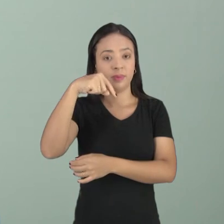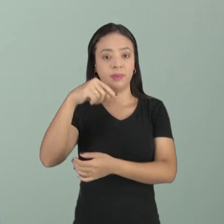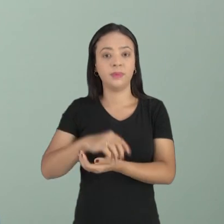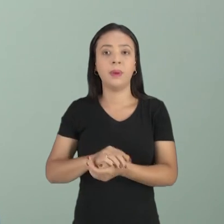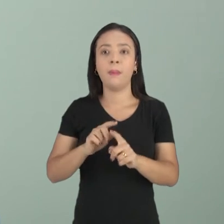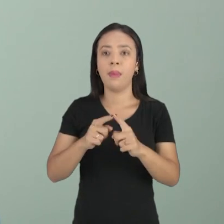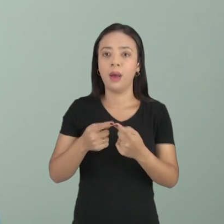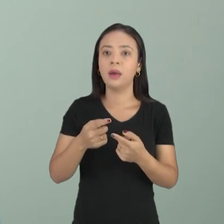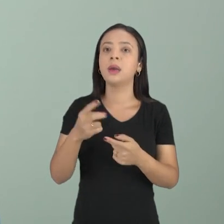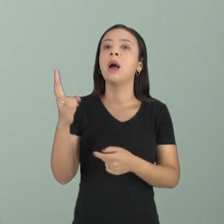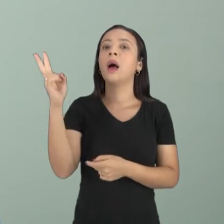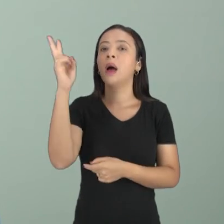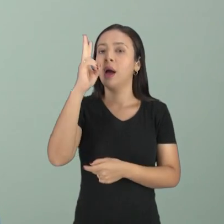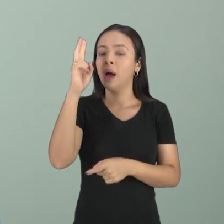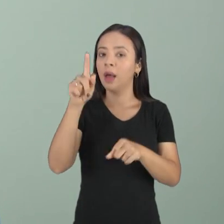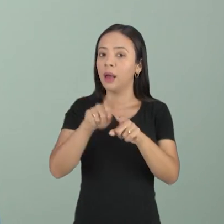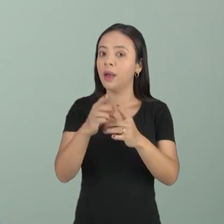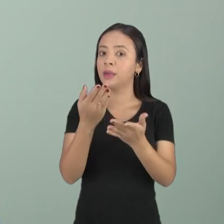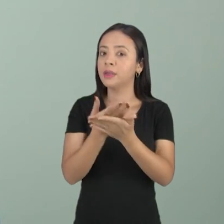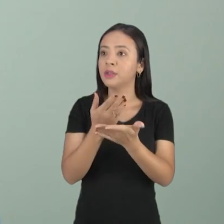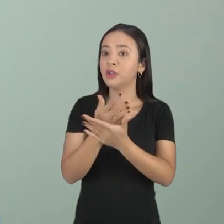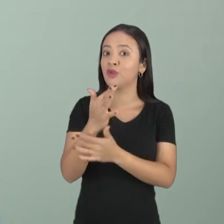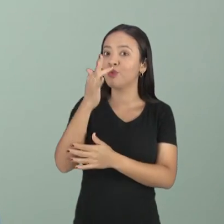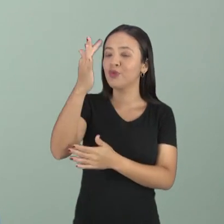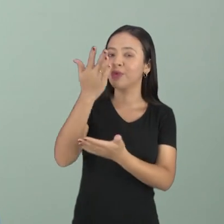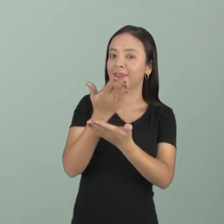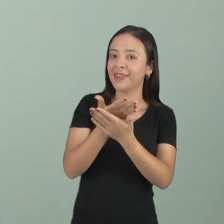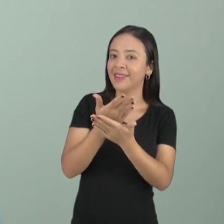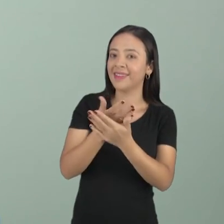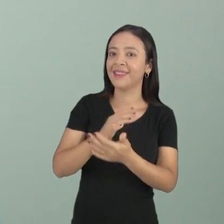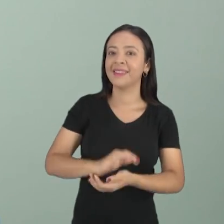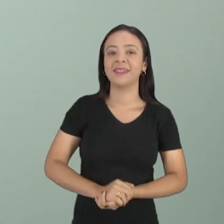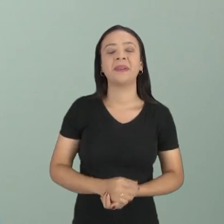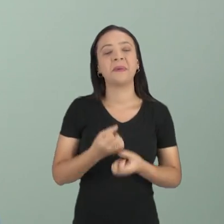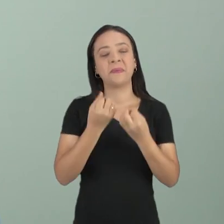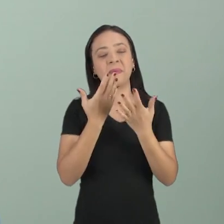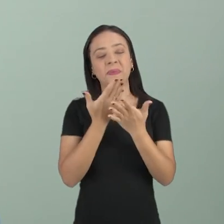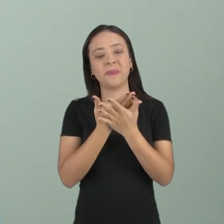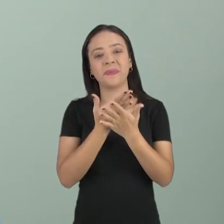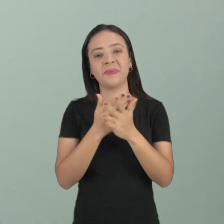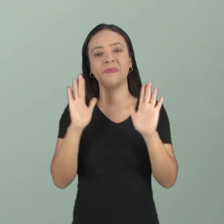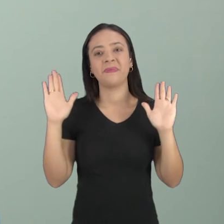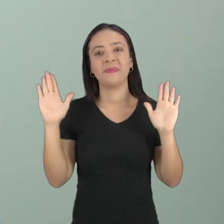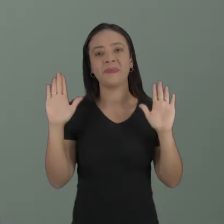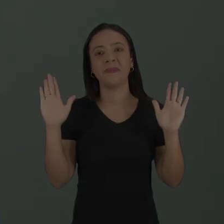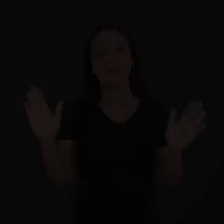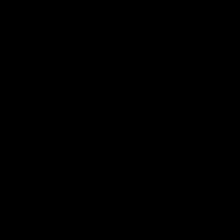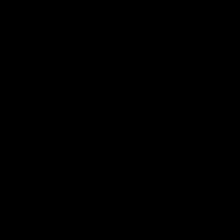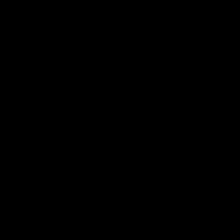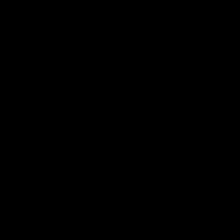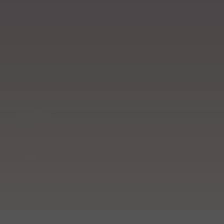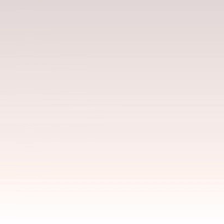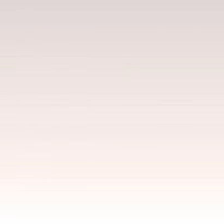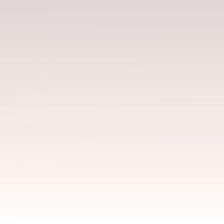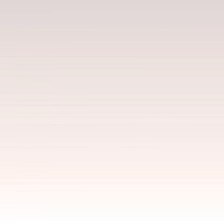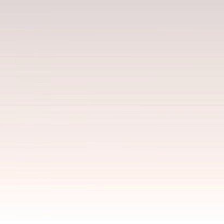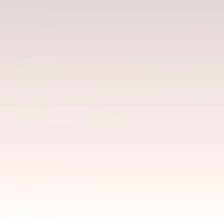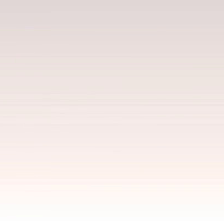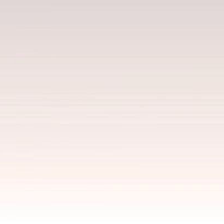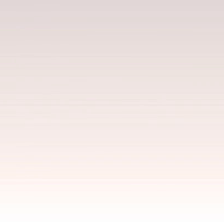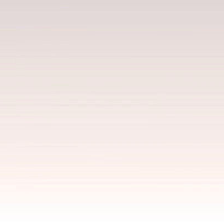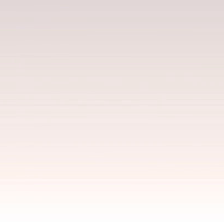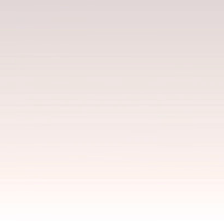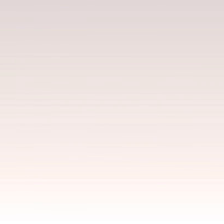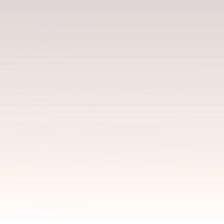Mas não deixe de assistir também as nossas próximas aulas. Fique aqui com a gente. Bons estudos e até mais!